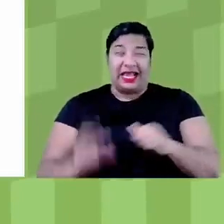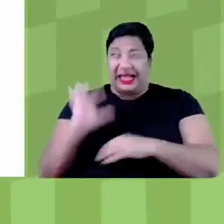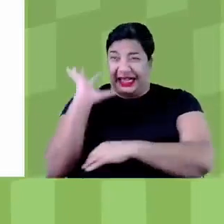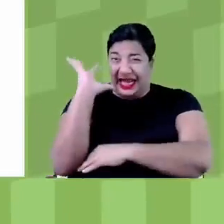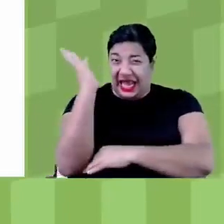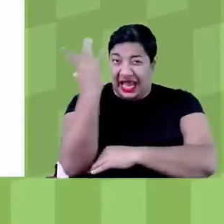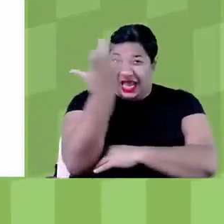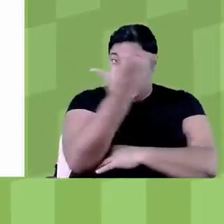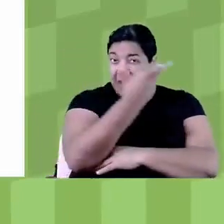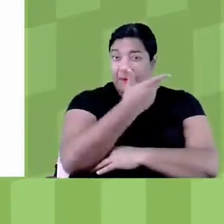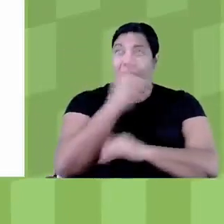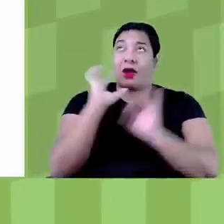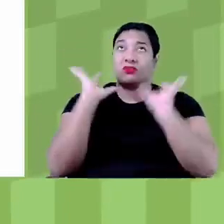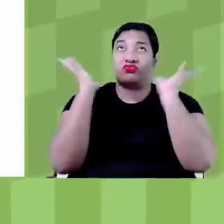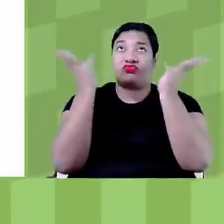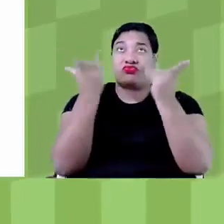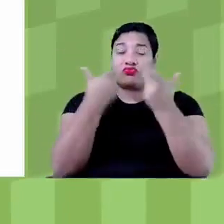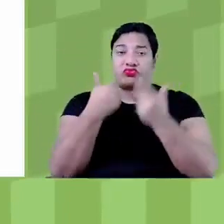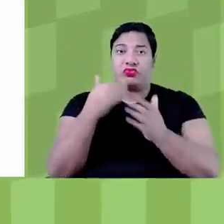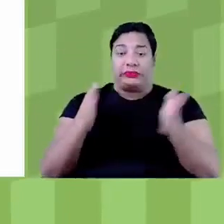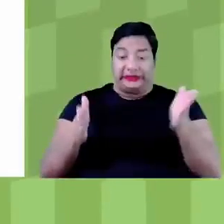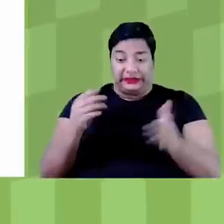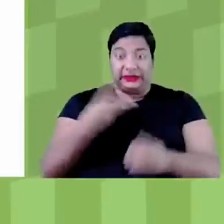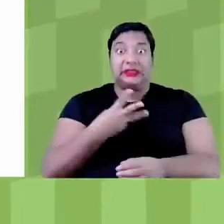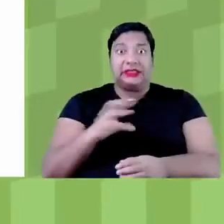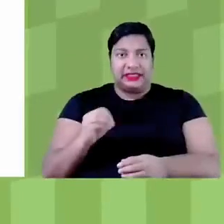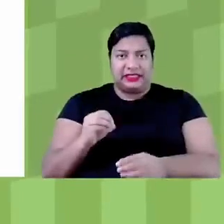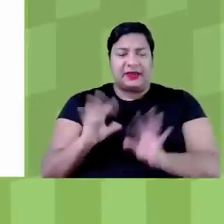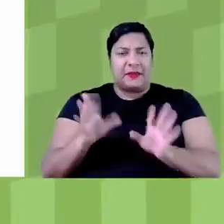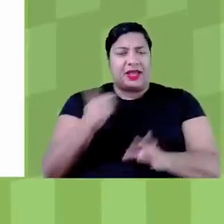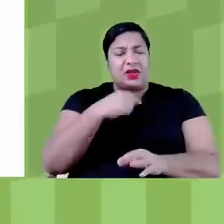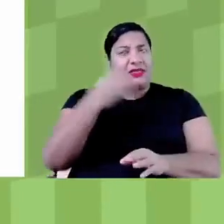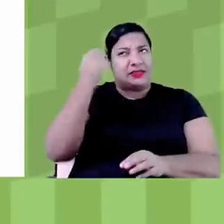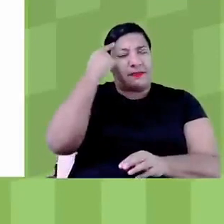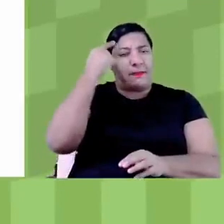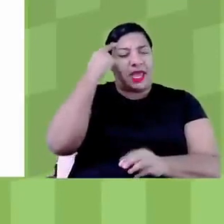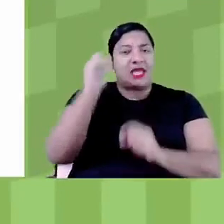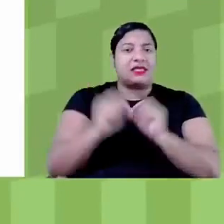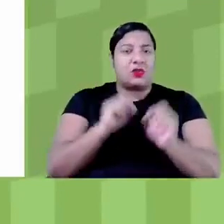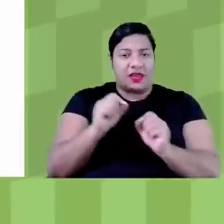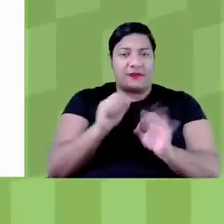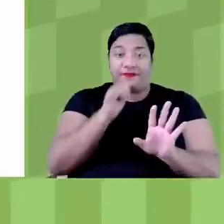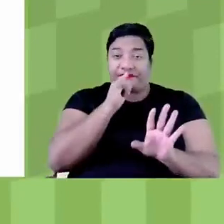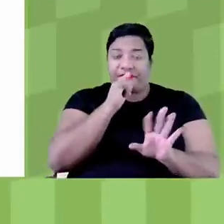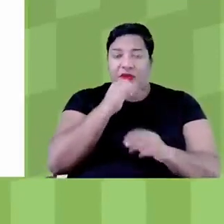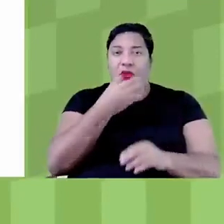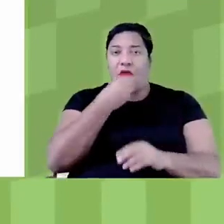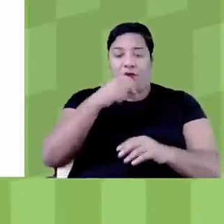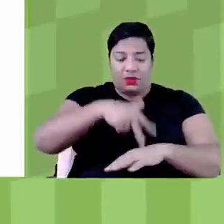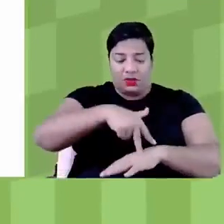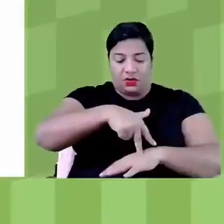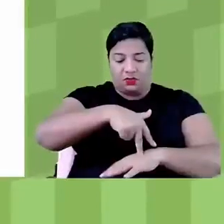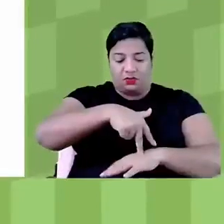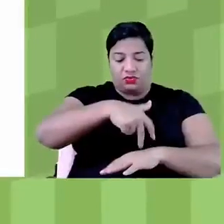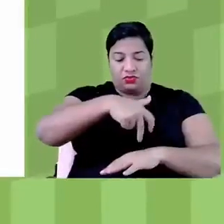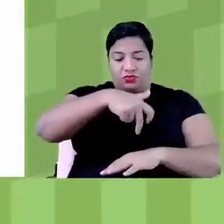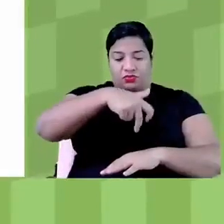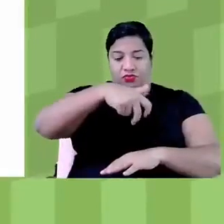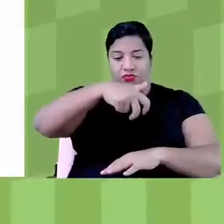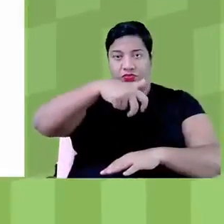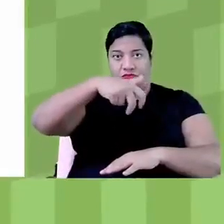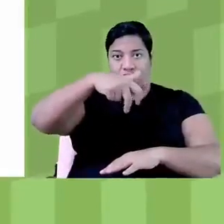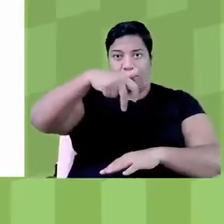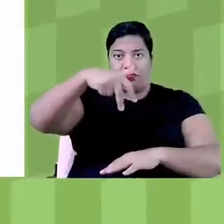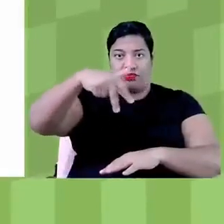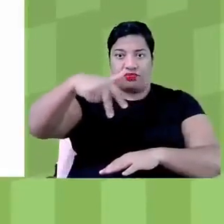da gente que a hora que um astronauta vai para a Lua, ele leva o clima com ele. Ele leva a temperatura, uma mescla